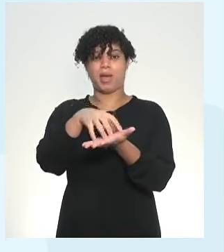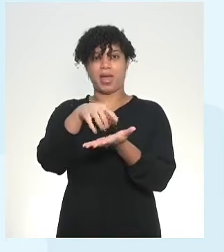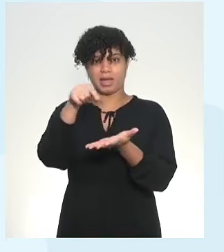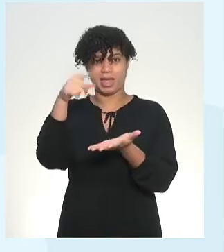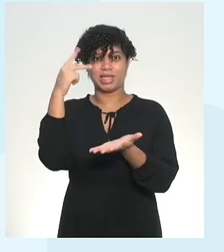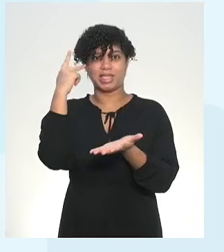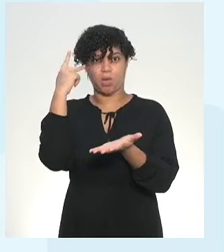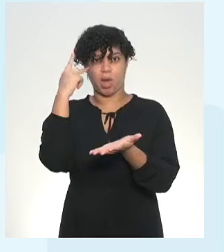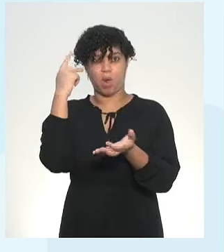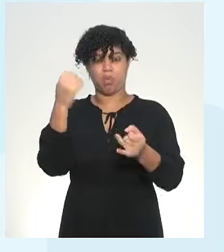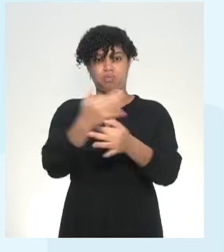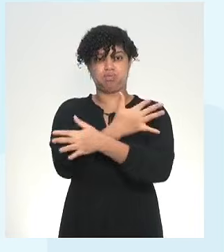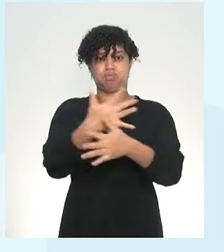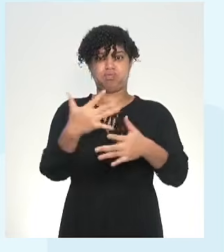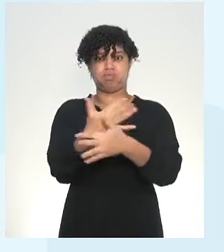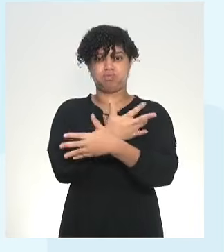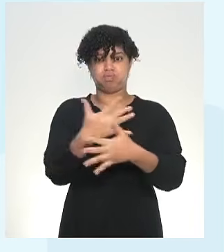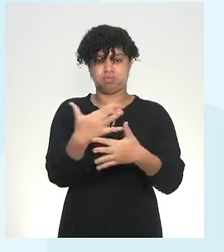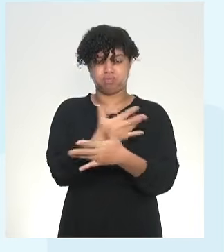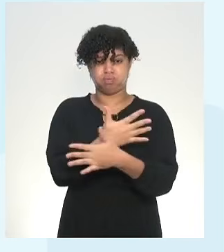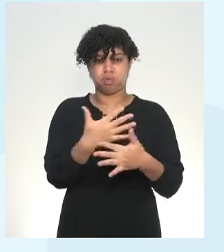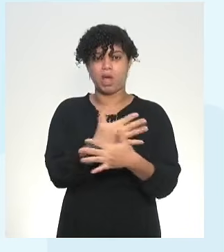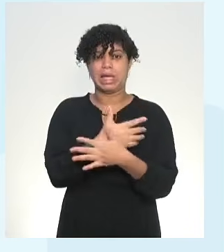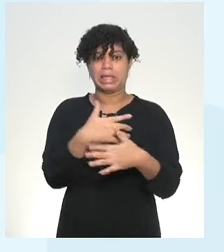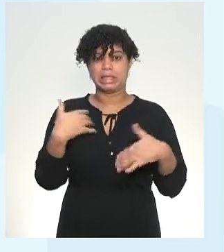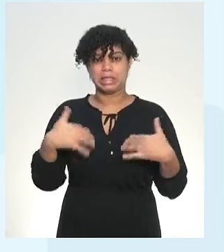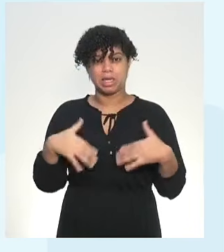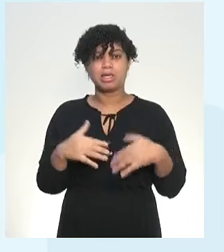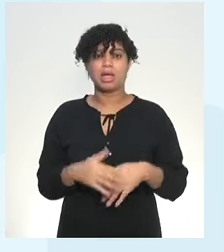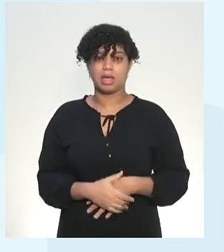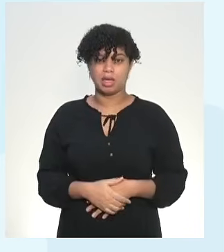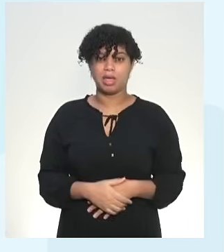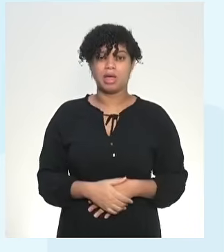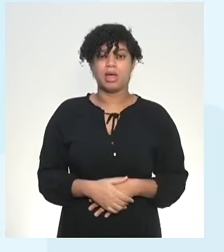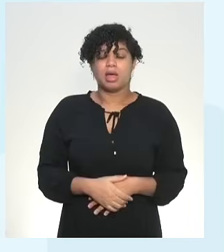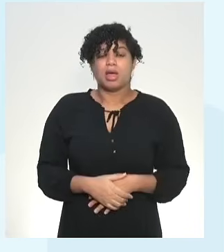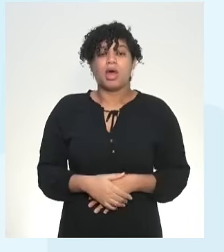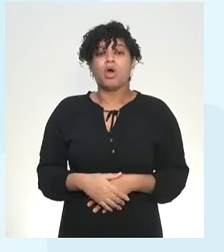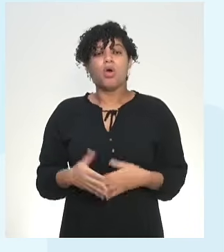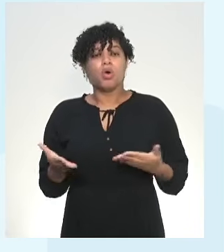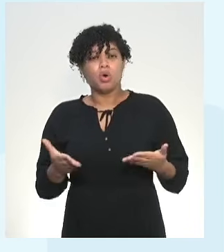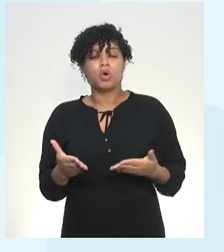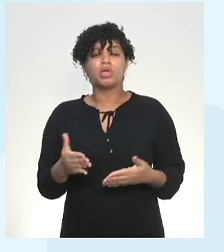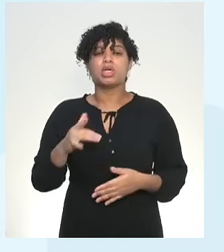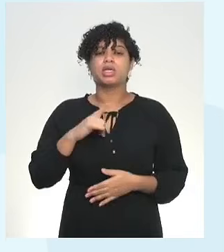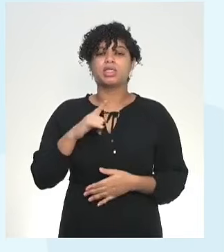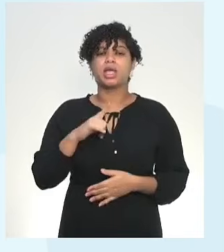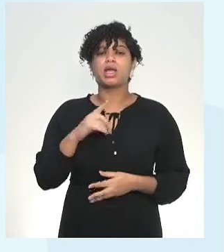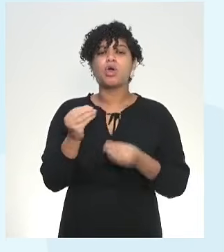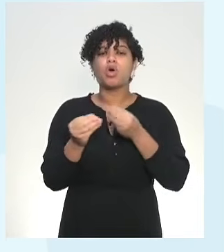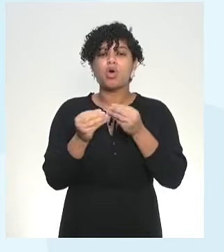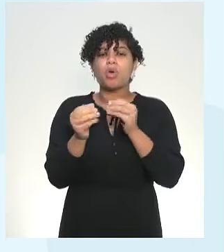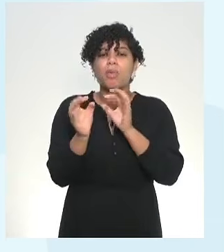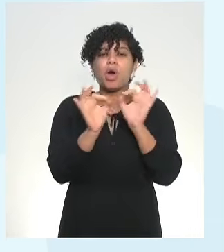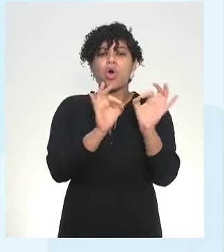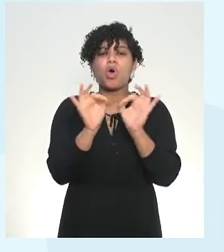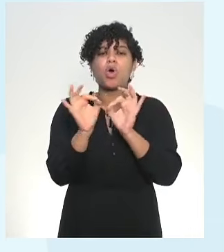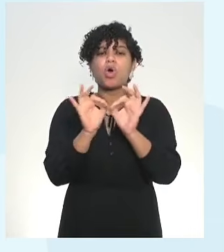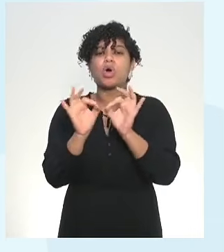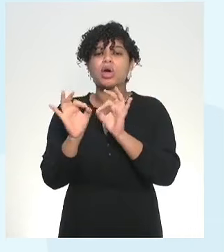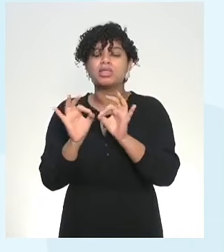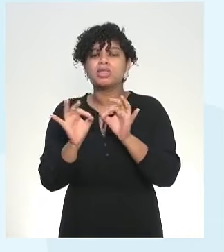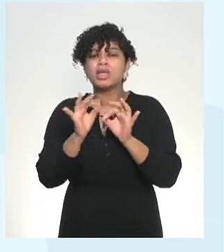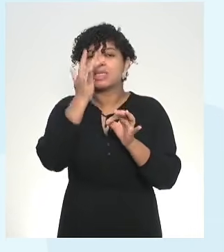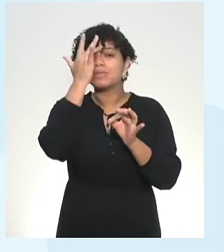nacional, que é São Paulo. Então, São Paulo, hoje, né, aqui pela questão aí dos arranjos